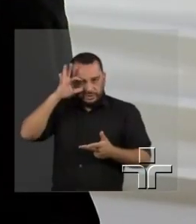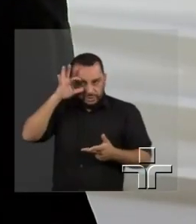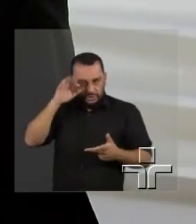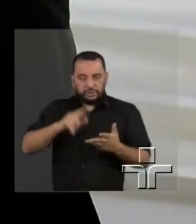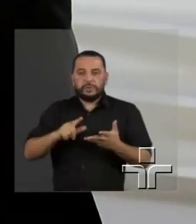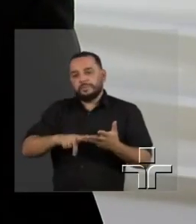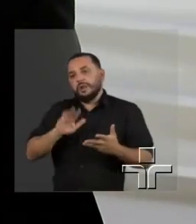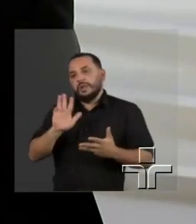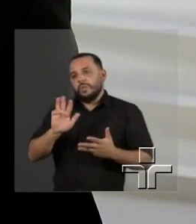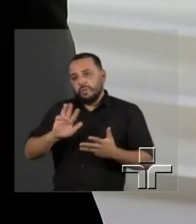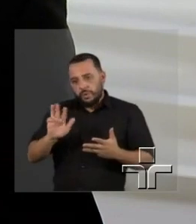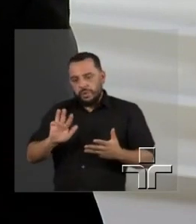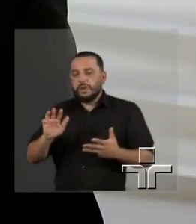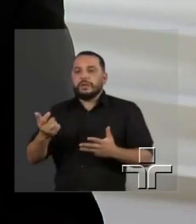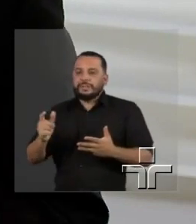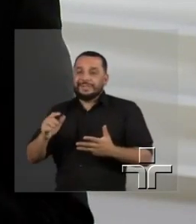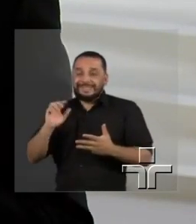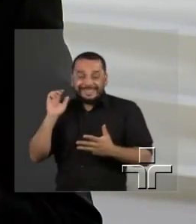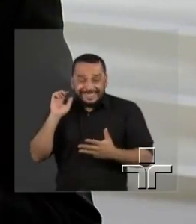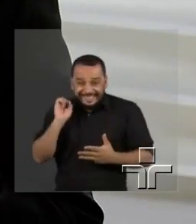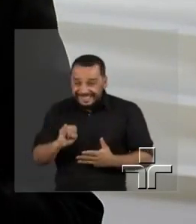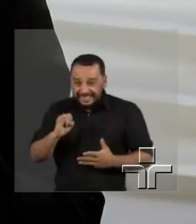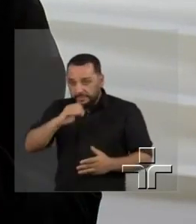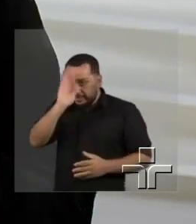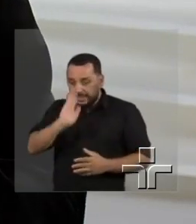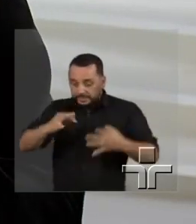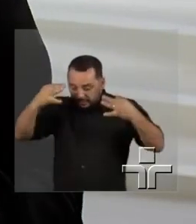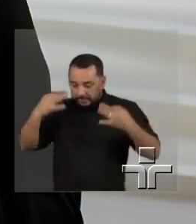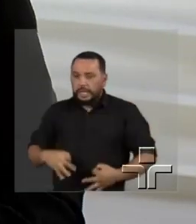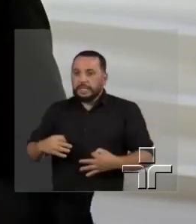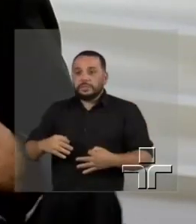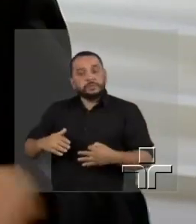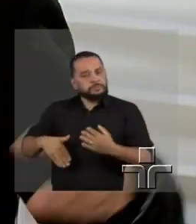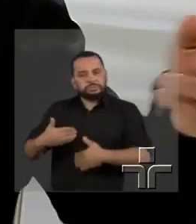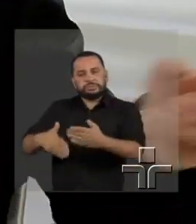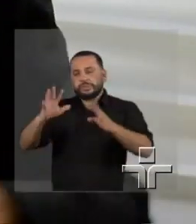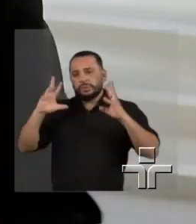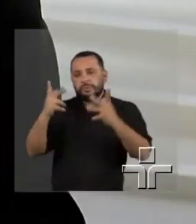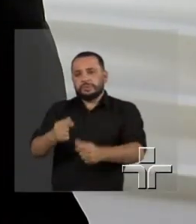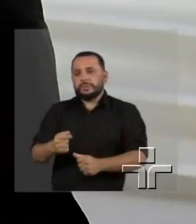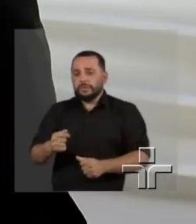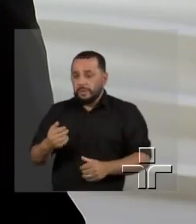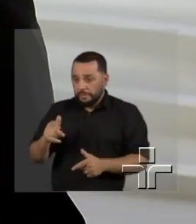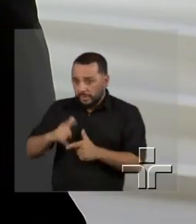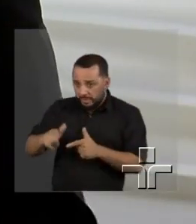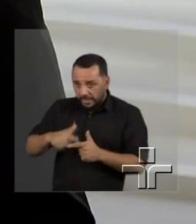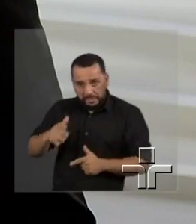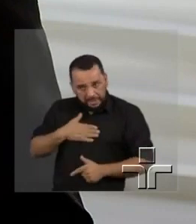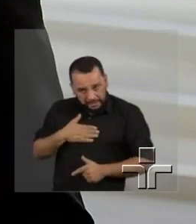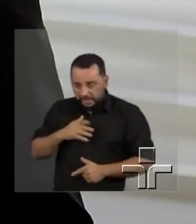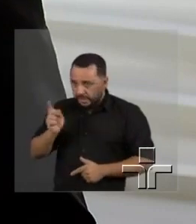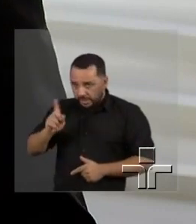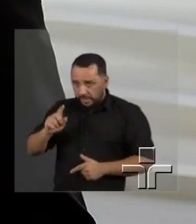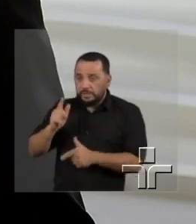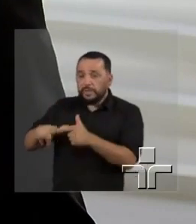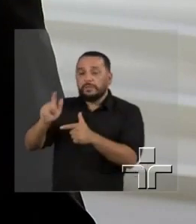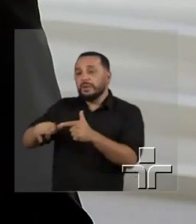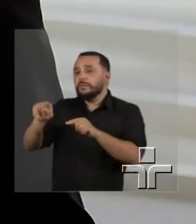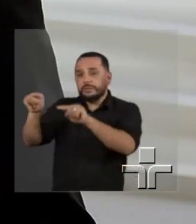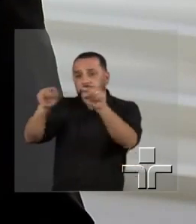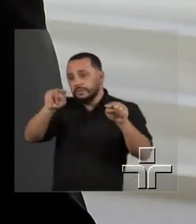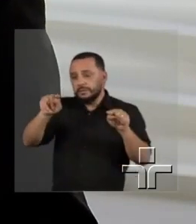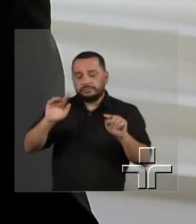por exemplo, que eu já não tenho mais os problemas de filho em escola, né? Não tenho mais problema de adquirir